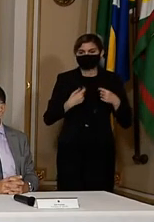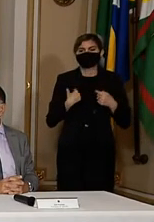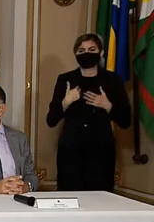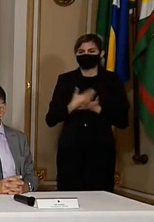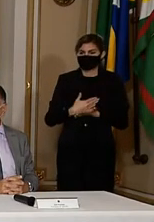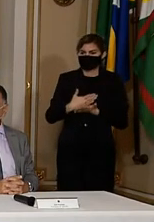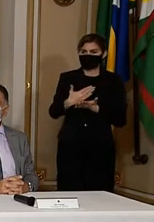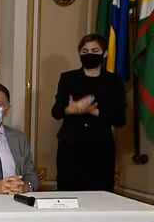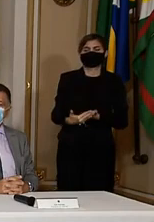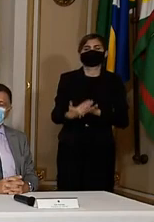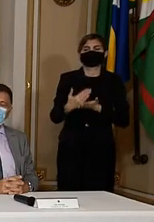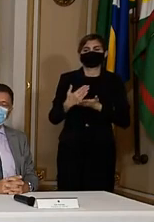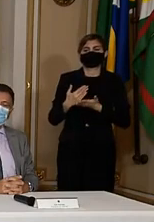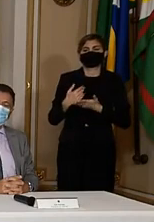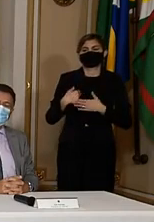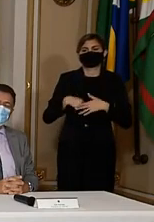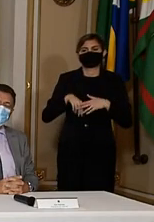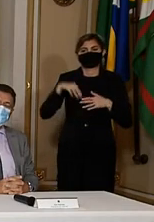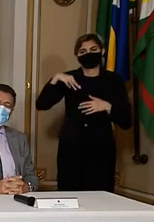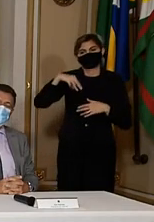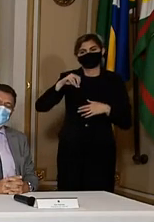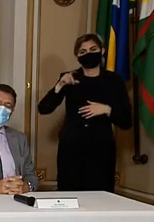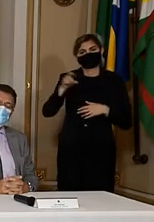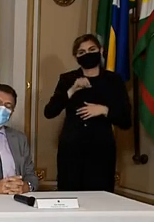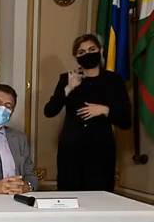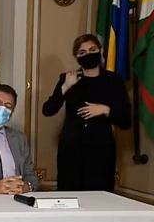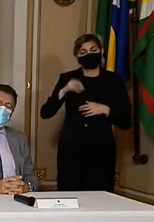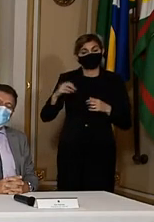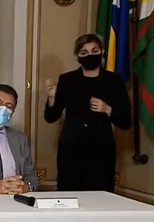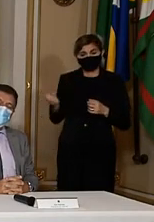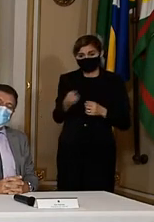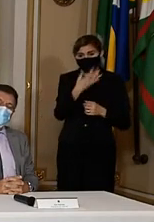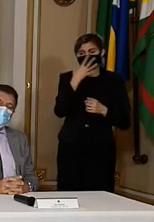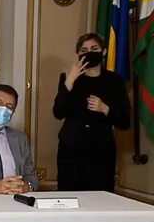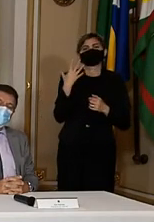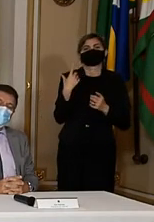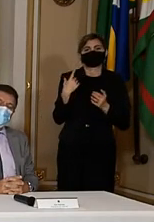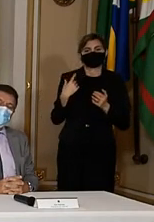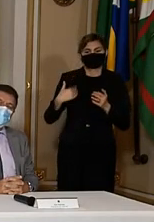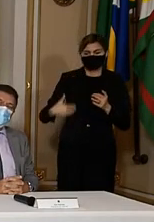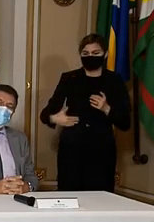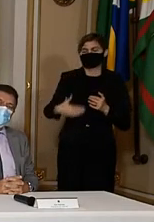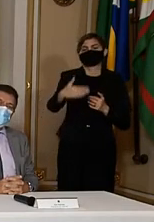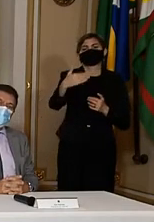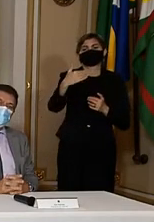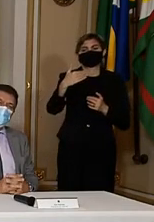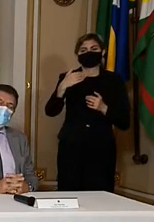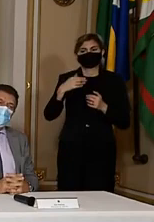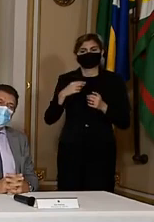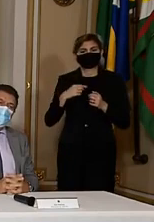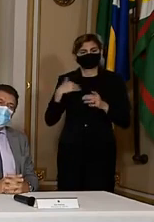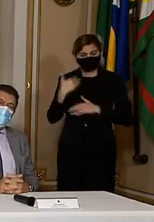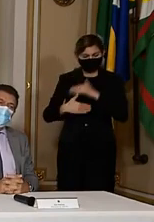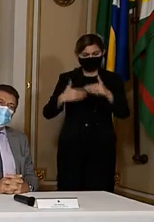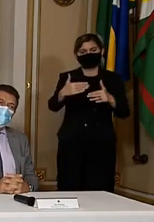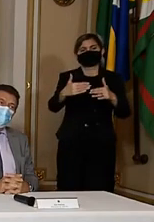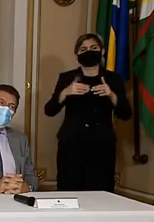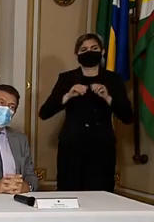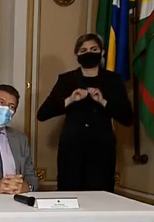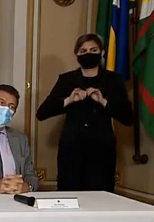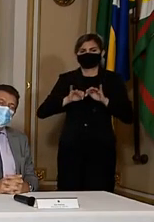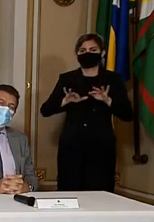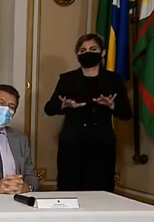através da da região do Moxotó um novo passo para o avanço